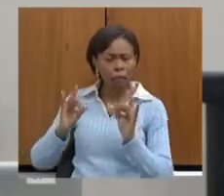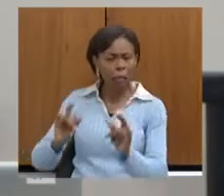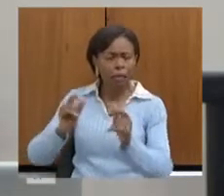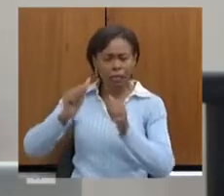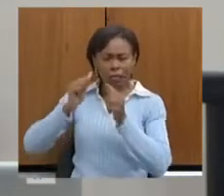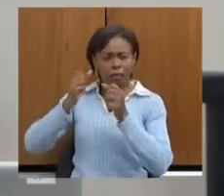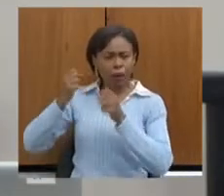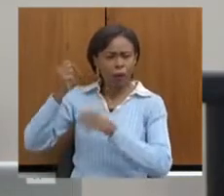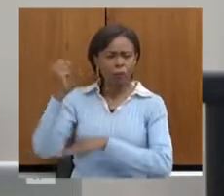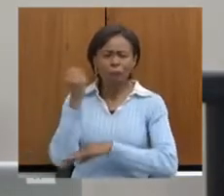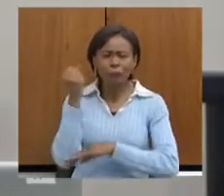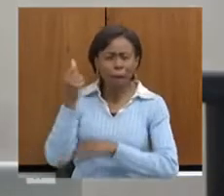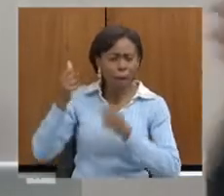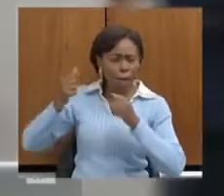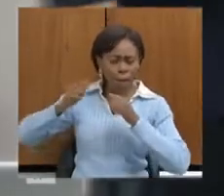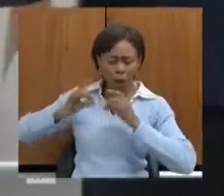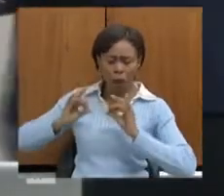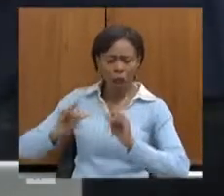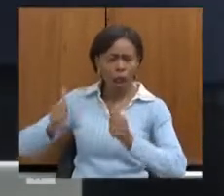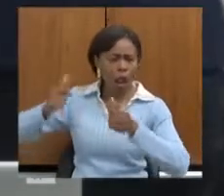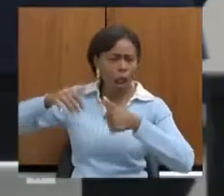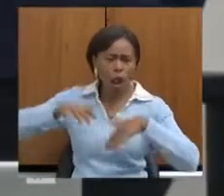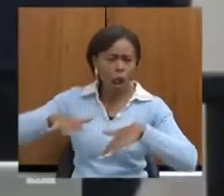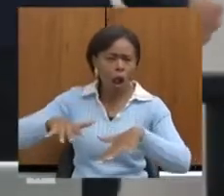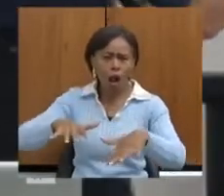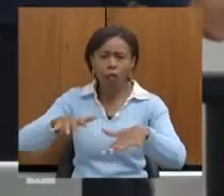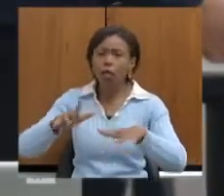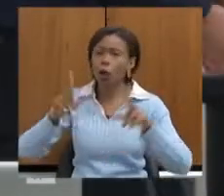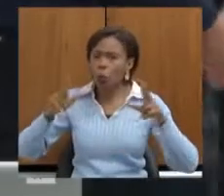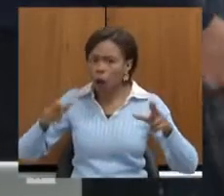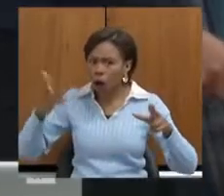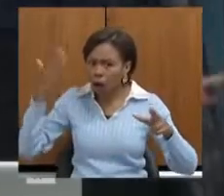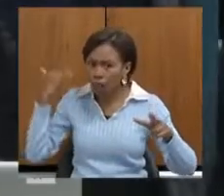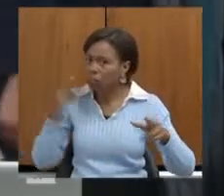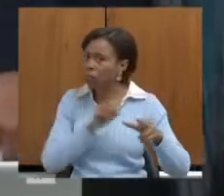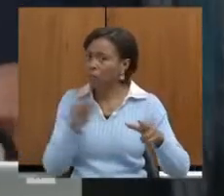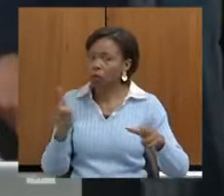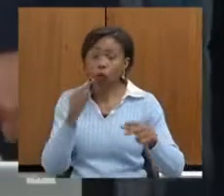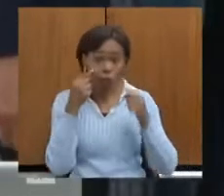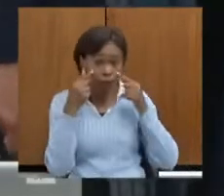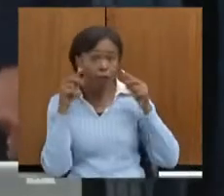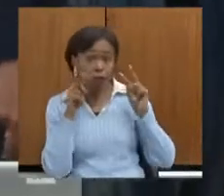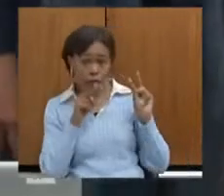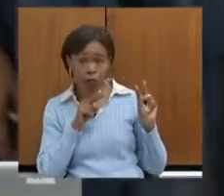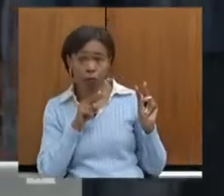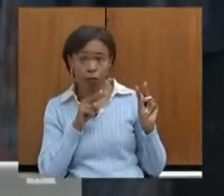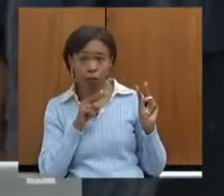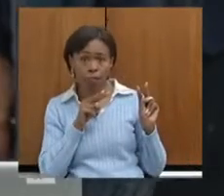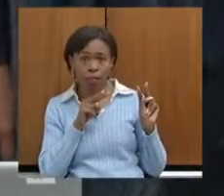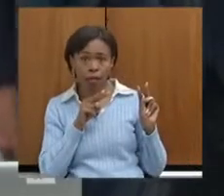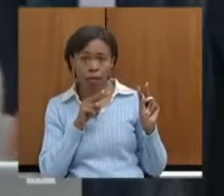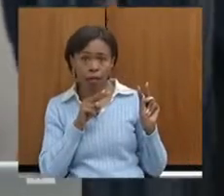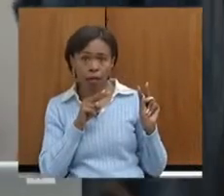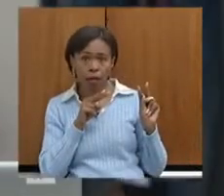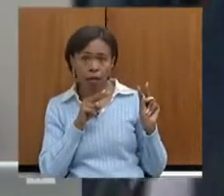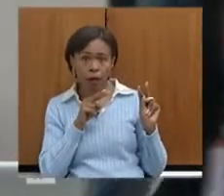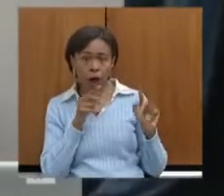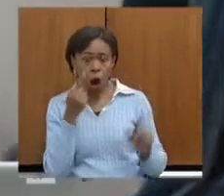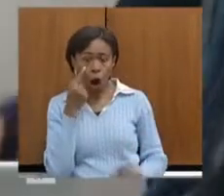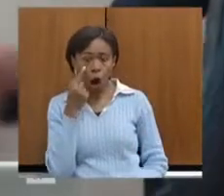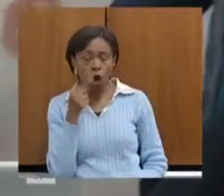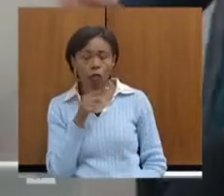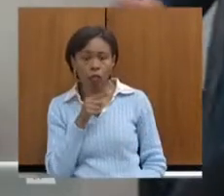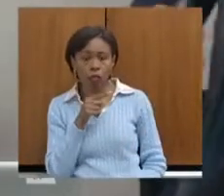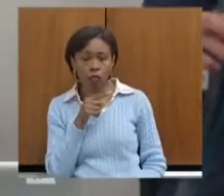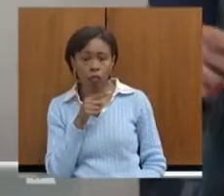que já aconteceram vocês estão aqui agora numa atividade olha para o lado ali ó olha aqui para esse lado aqui que eu tô apontando